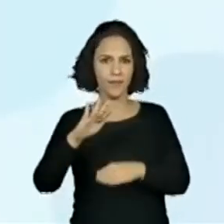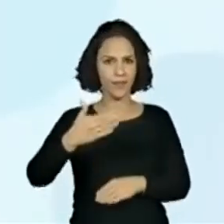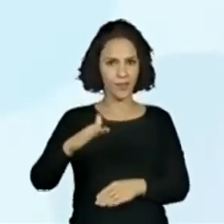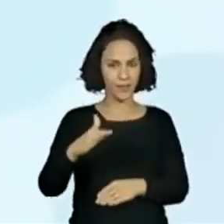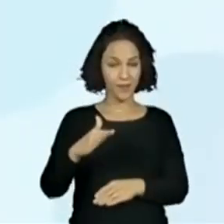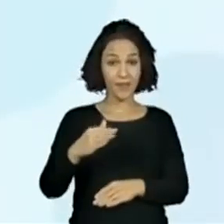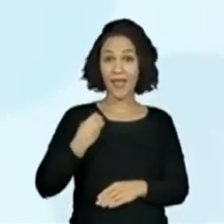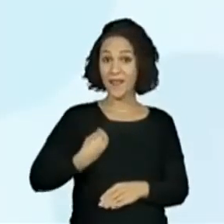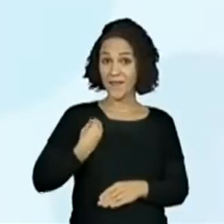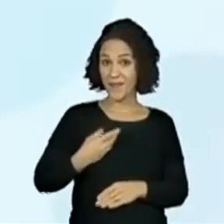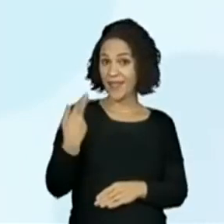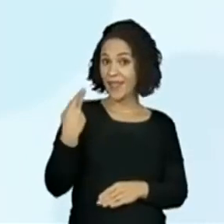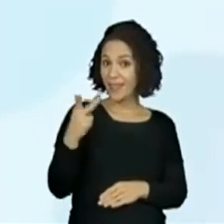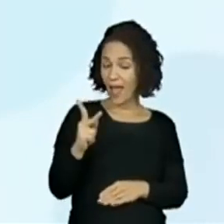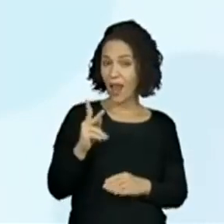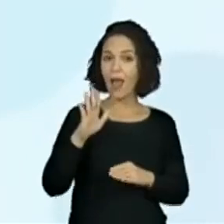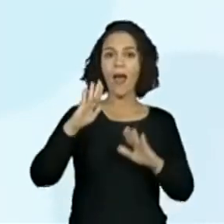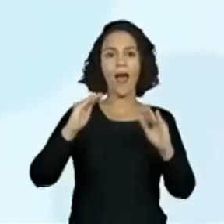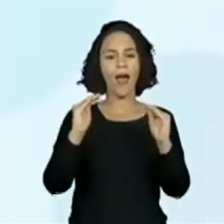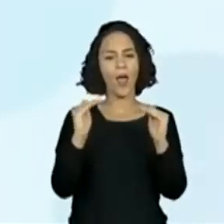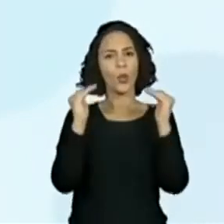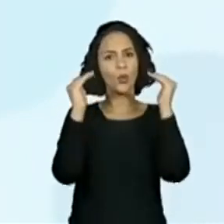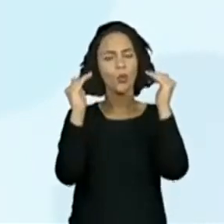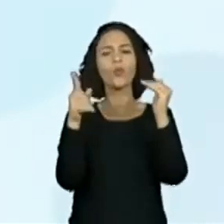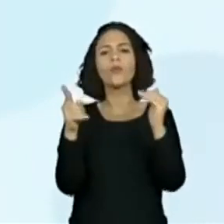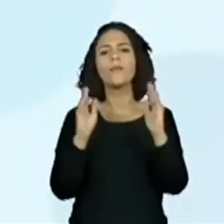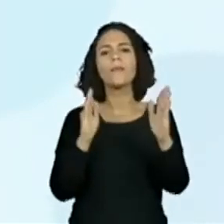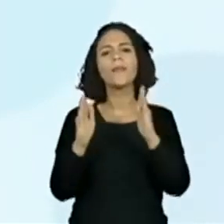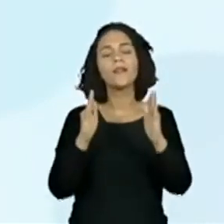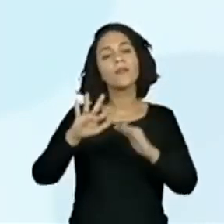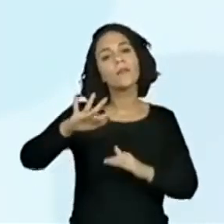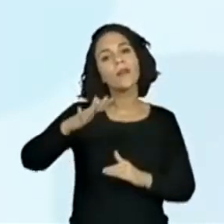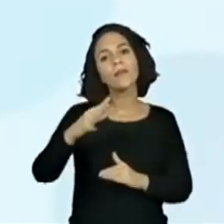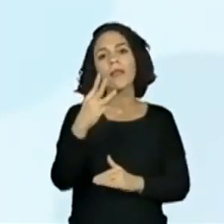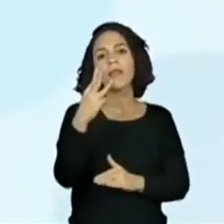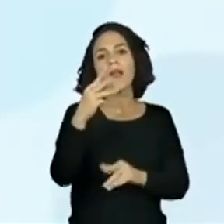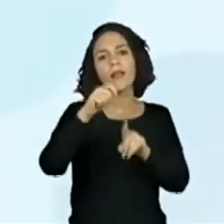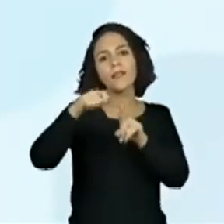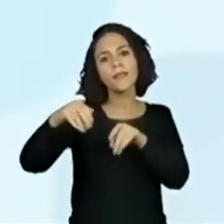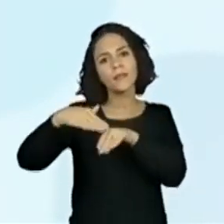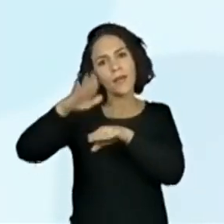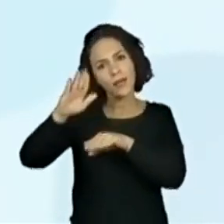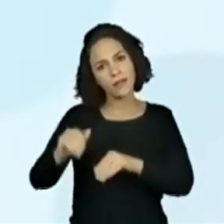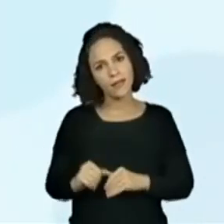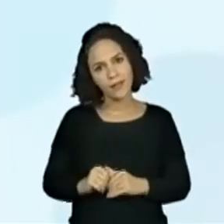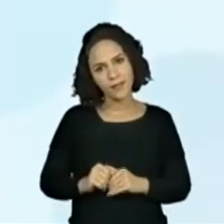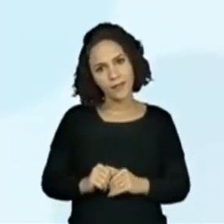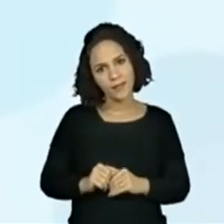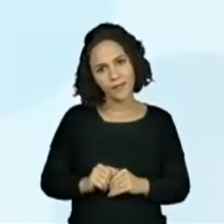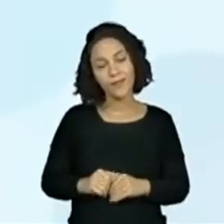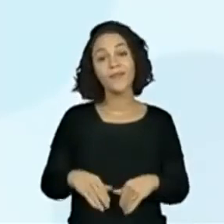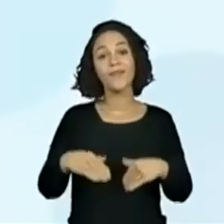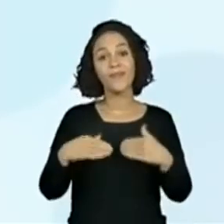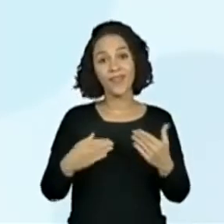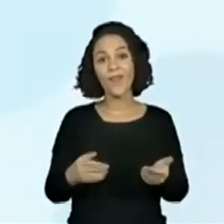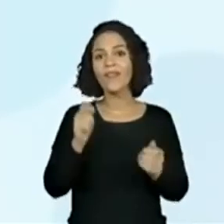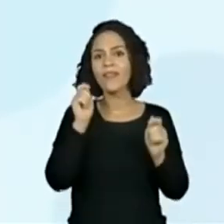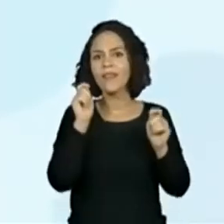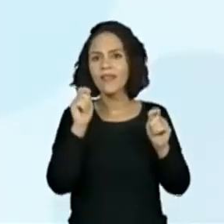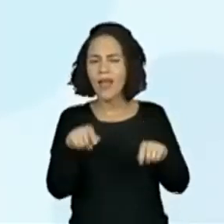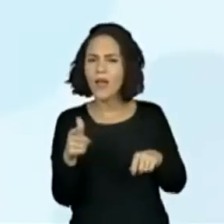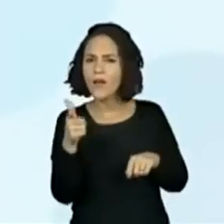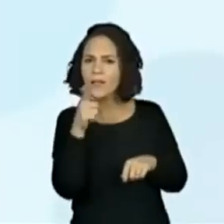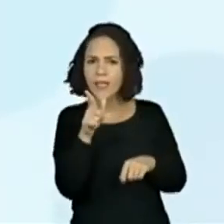de vida da borboleta adulta pode chegar a mais de 3 meses. Essa espécie consegue safar-se